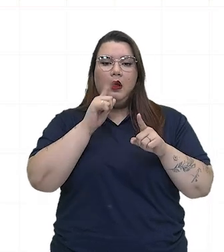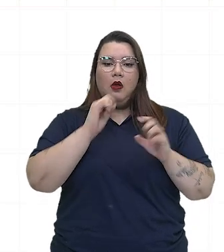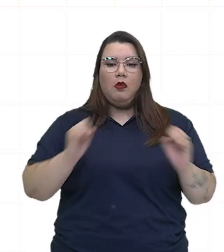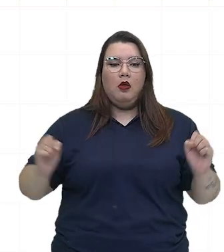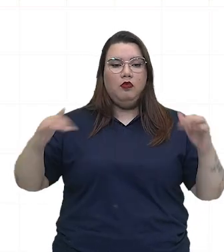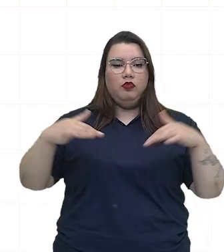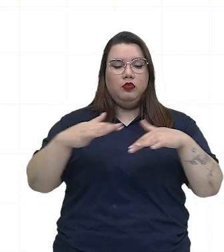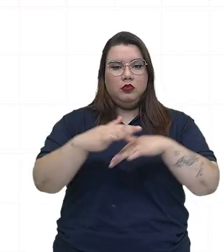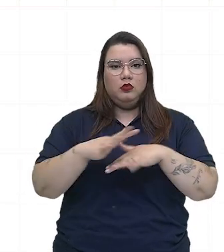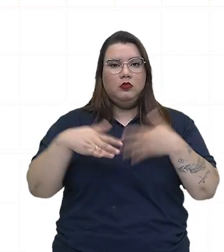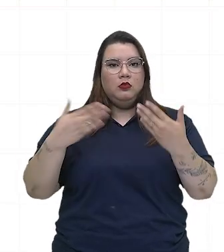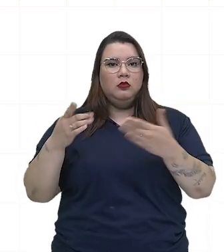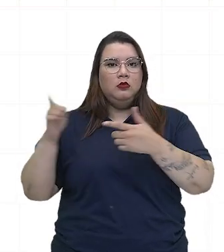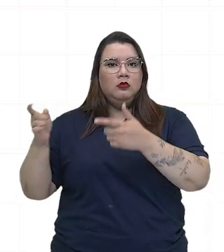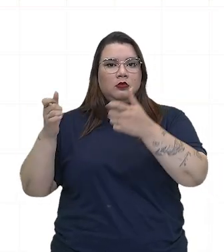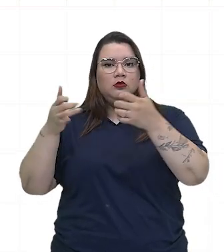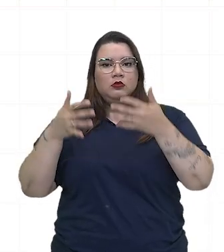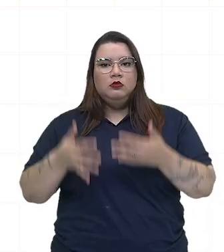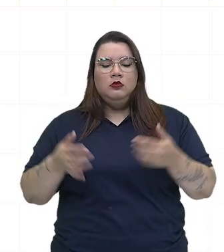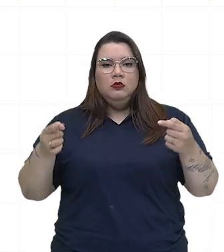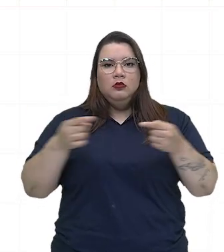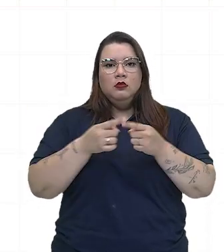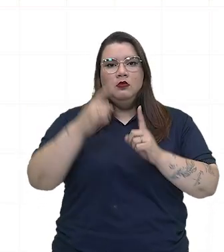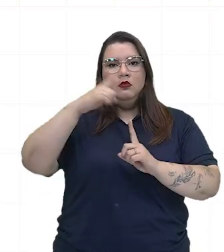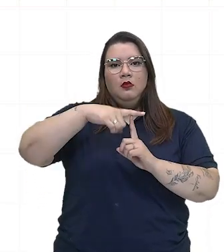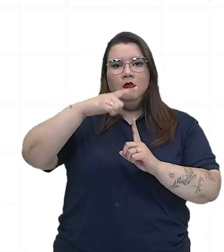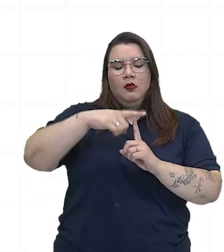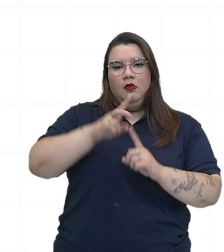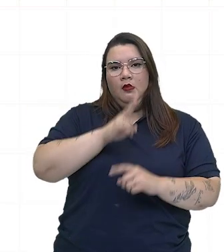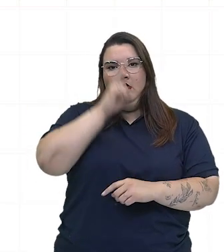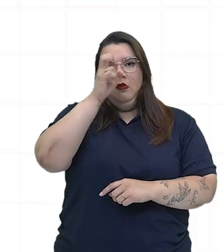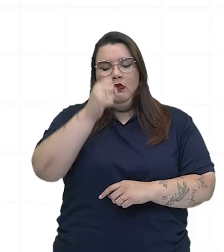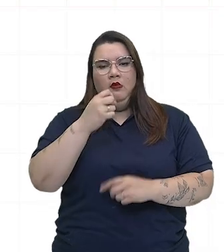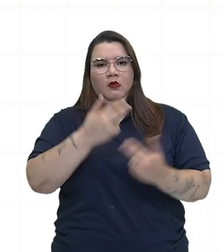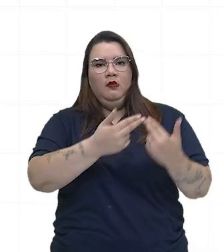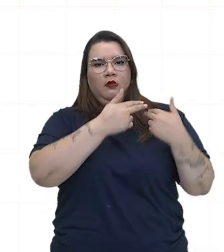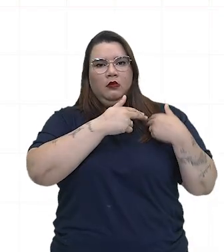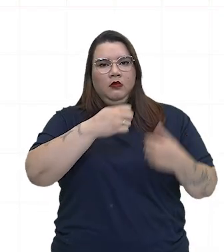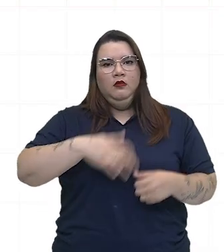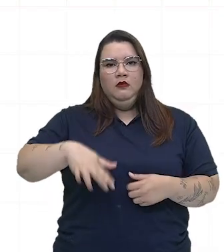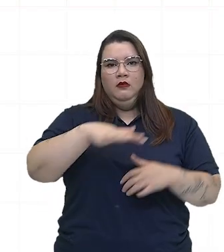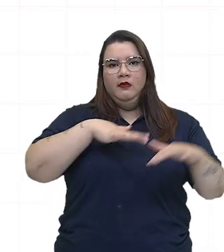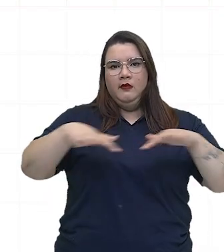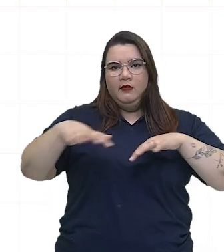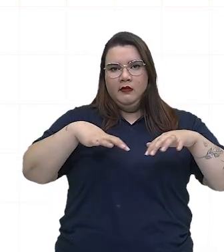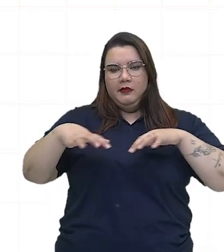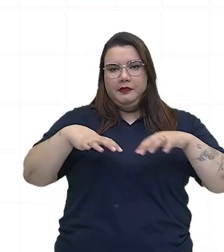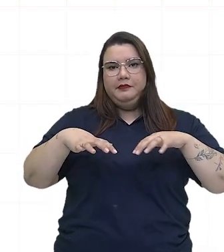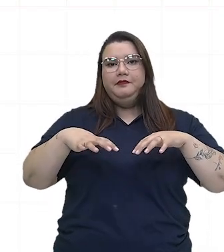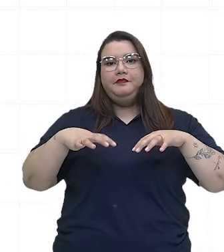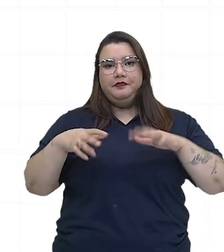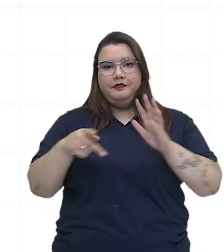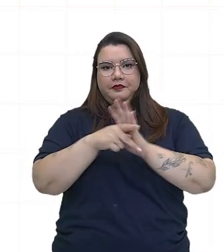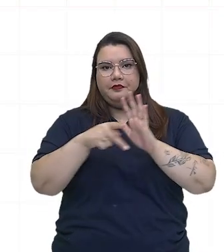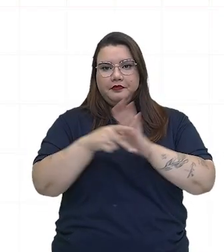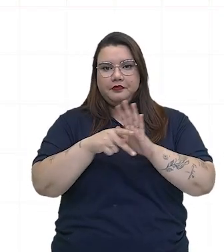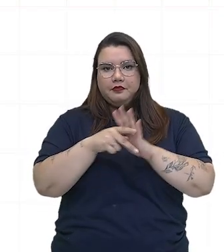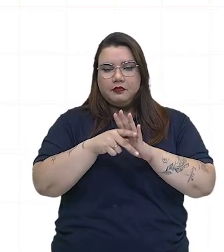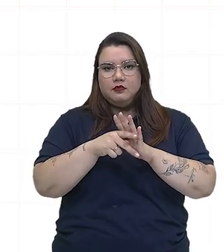né, que era uma força responsável pelo movimento dos continentes, era a